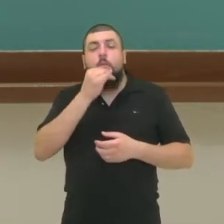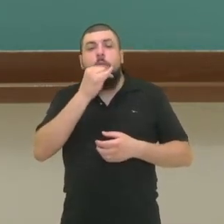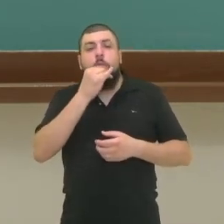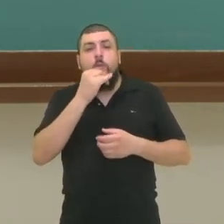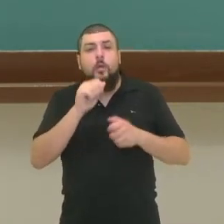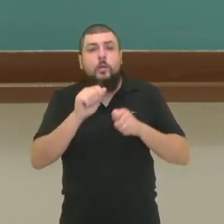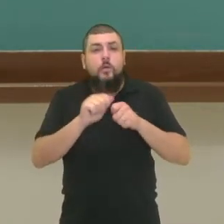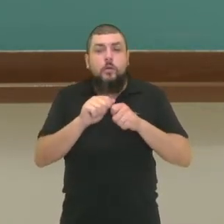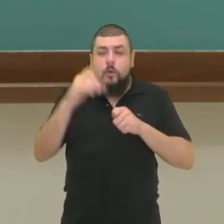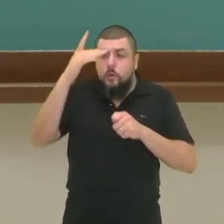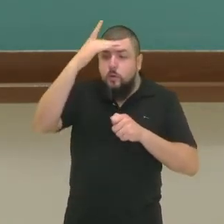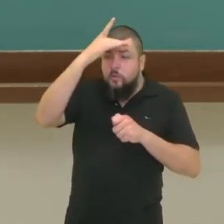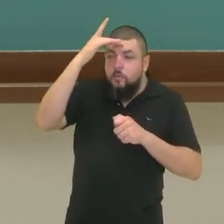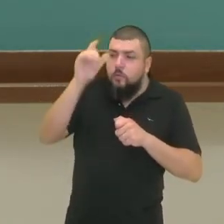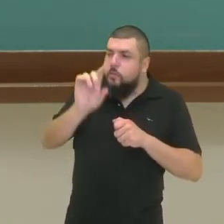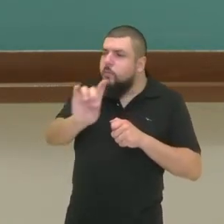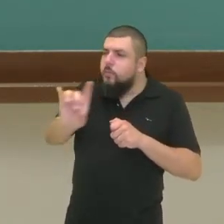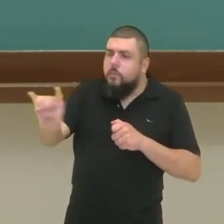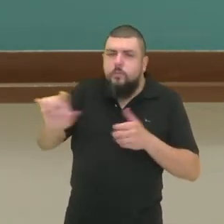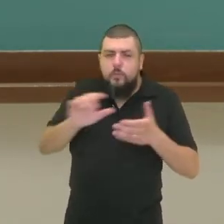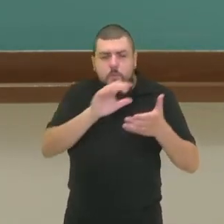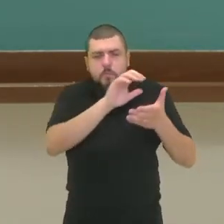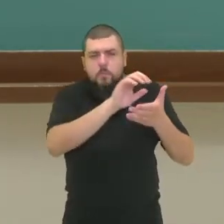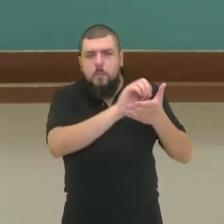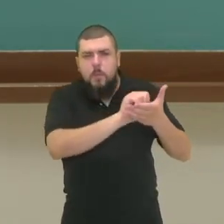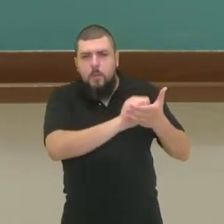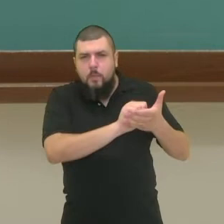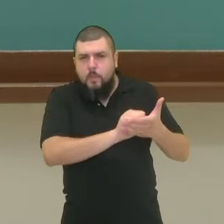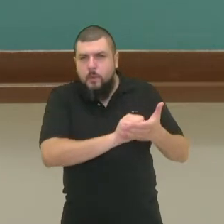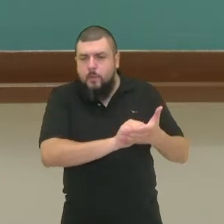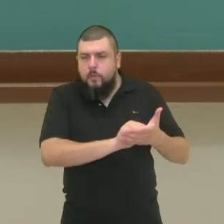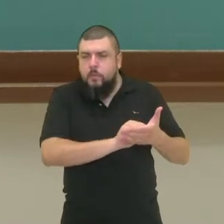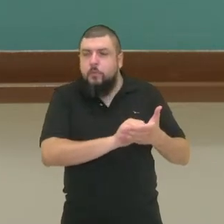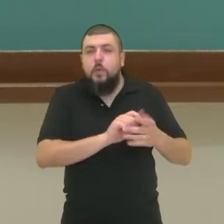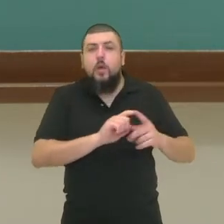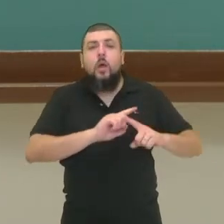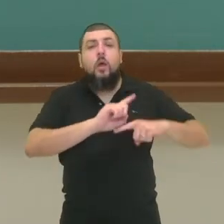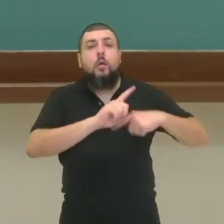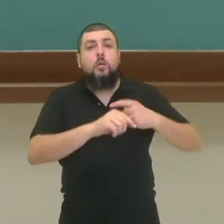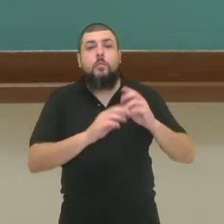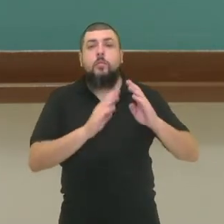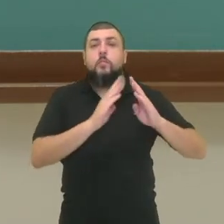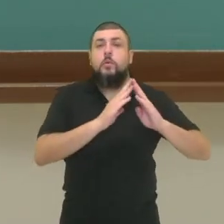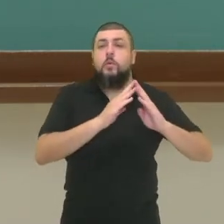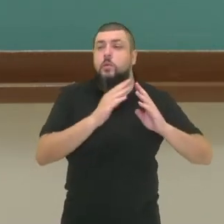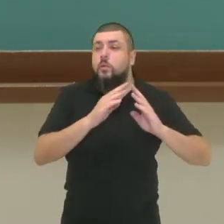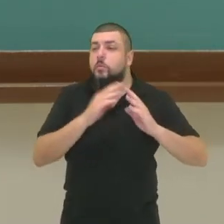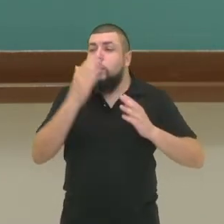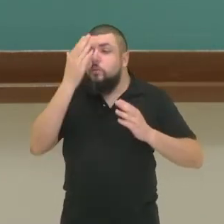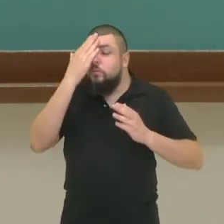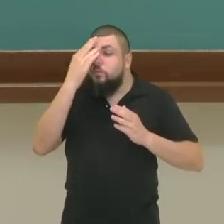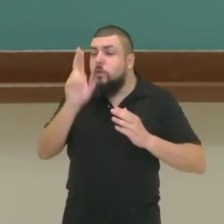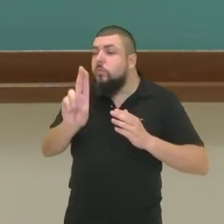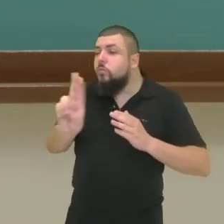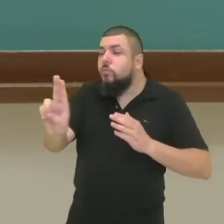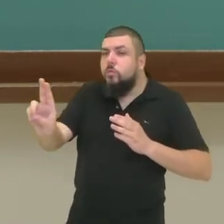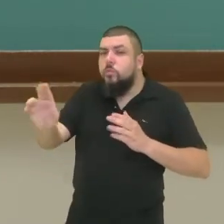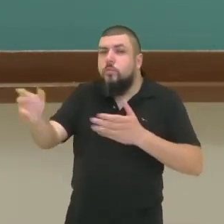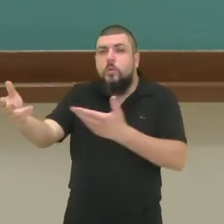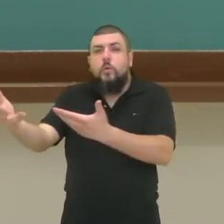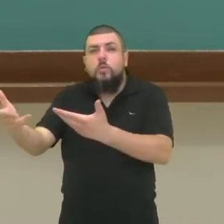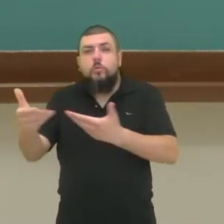de pessoas para que a pessoa possa entrar no abrigo e ali passar a noite. Por vezes eles